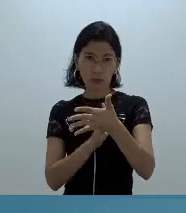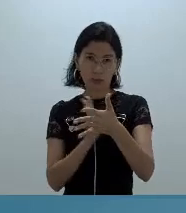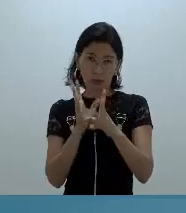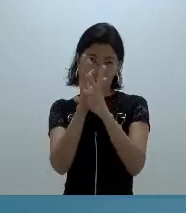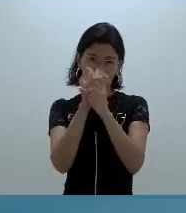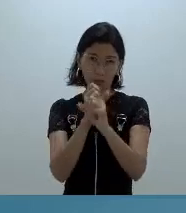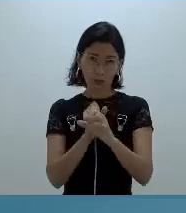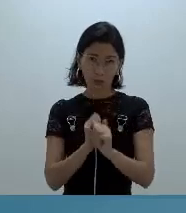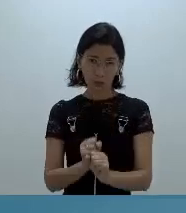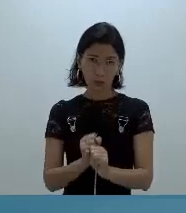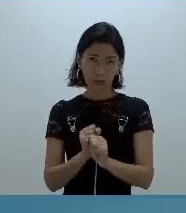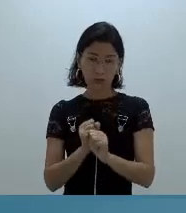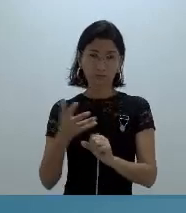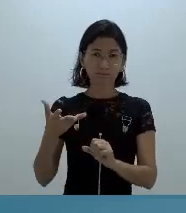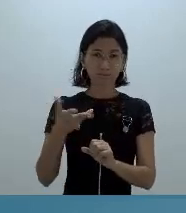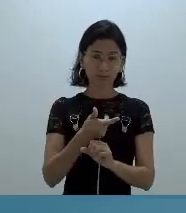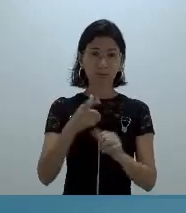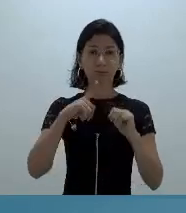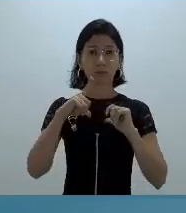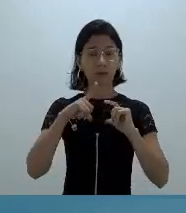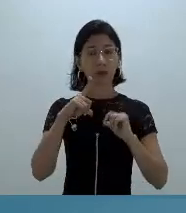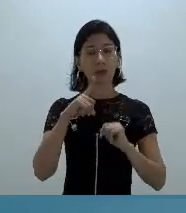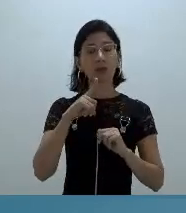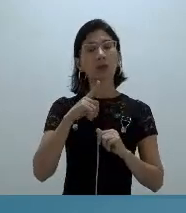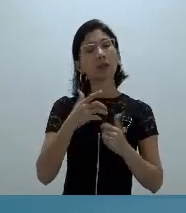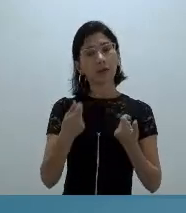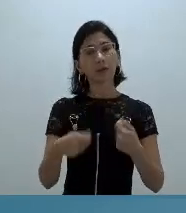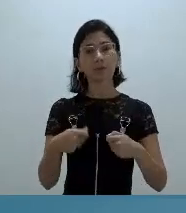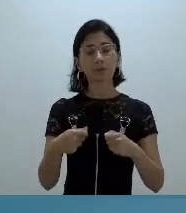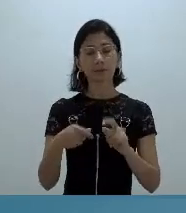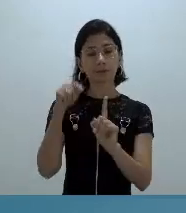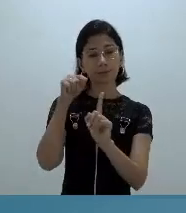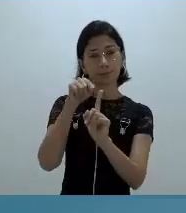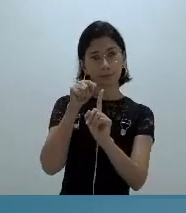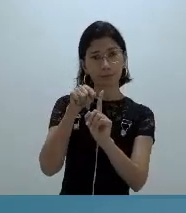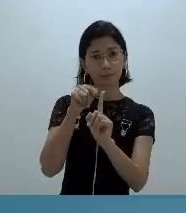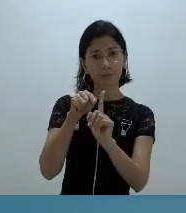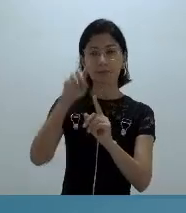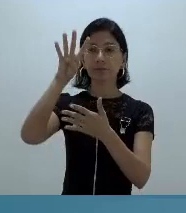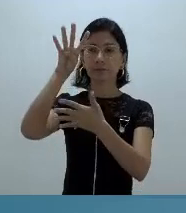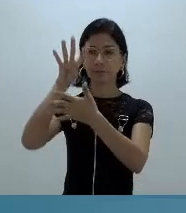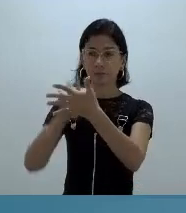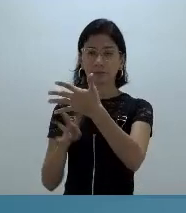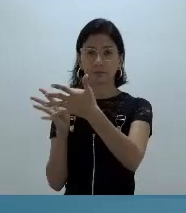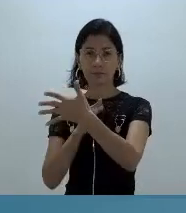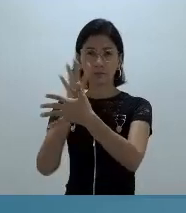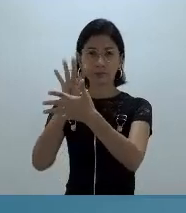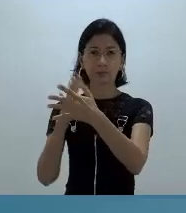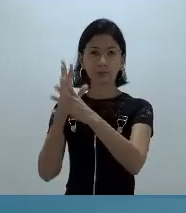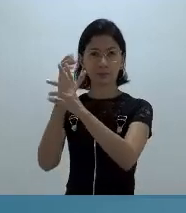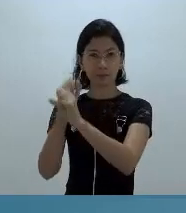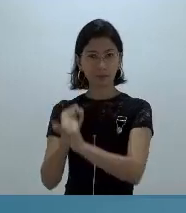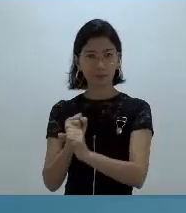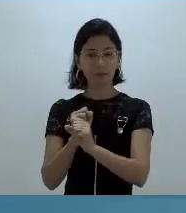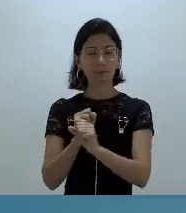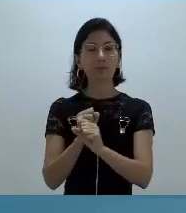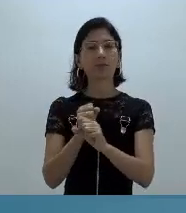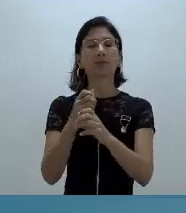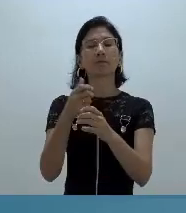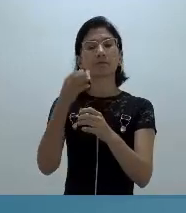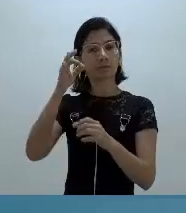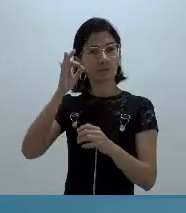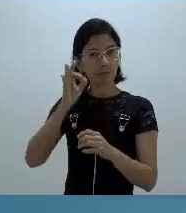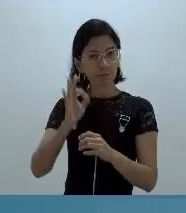instrumento para suscitar justamente essa contradição, aliás, manejamos embargos de declaração, esses embargos de declaração foram rejeitados e,